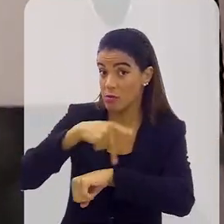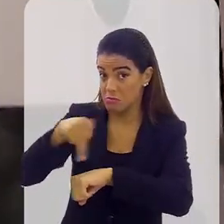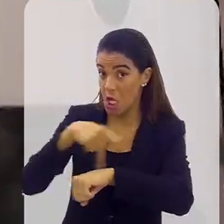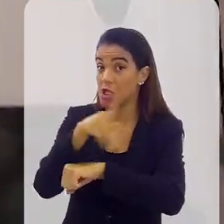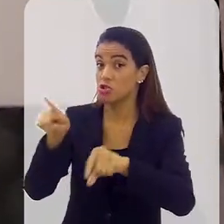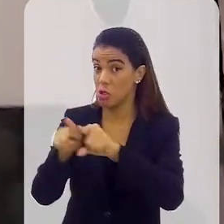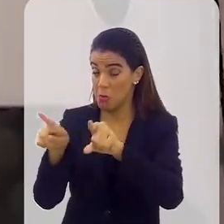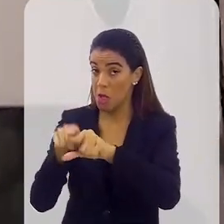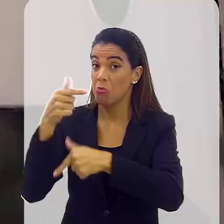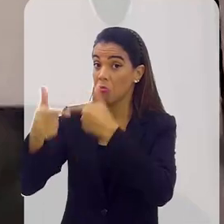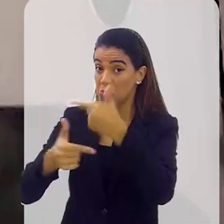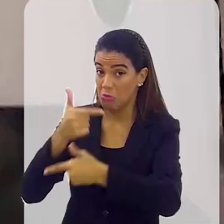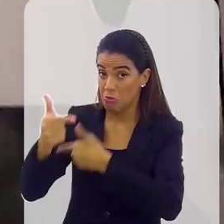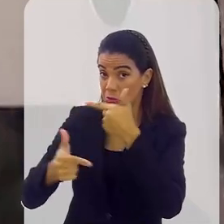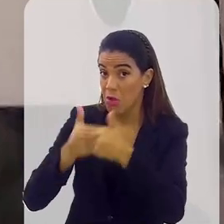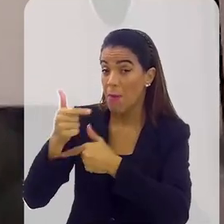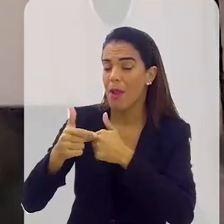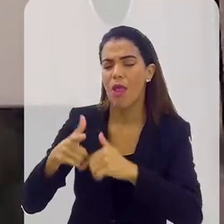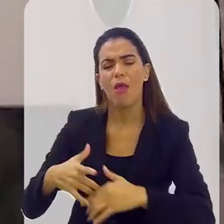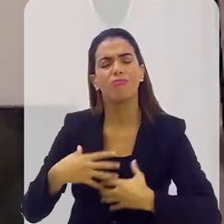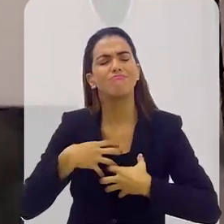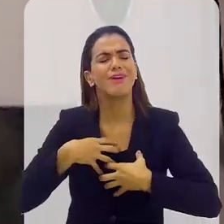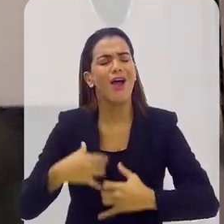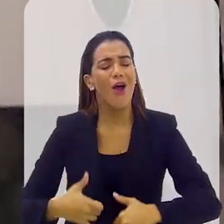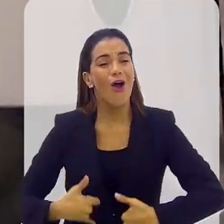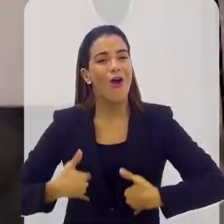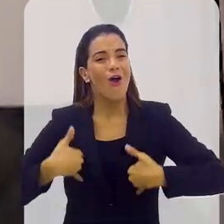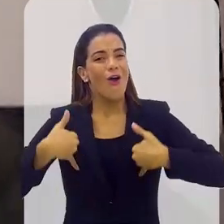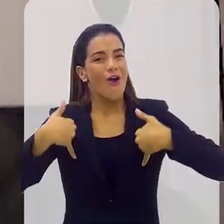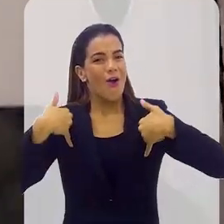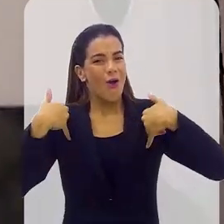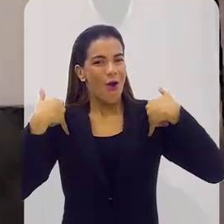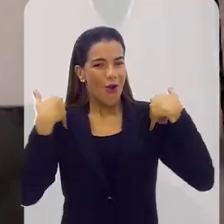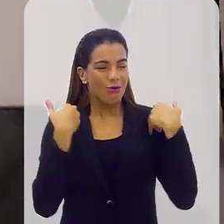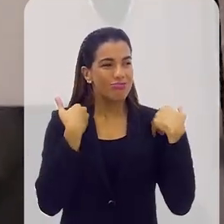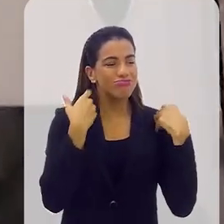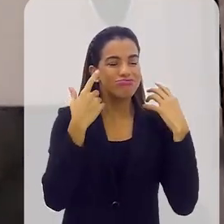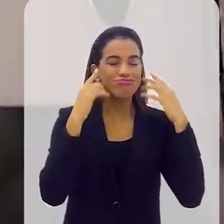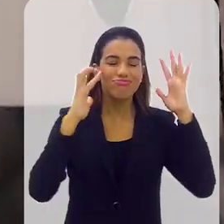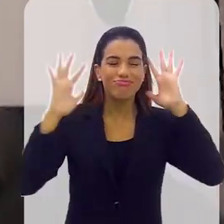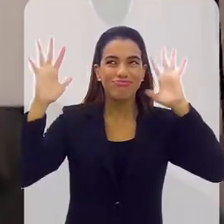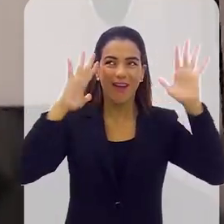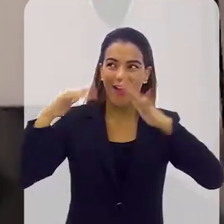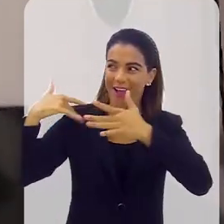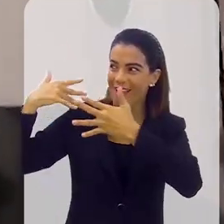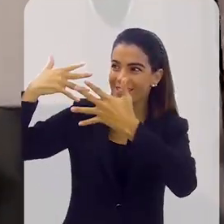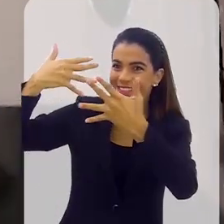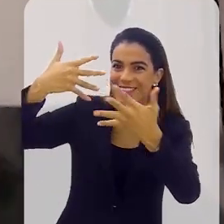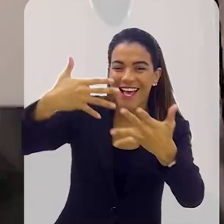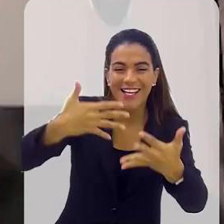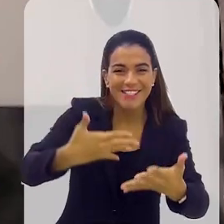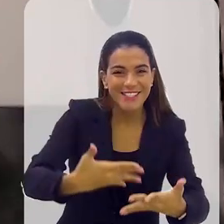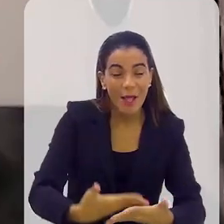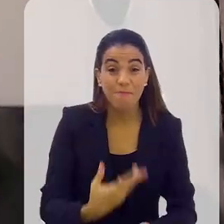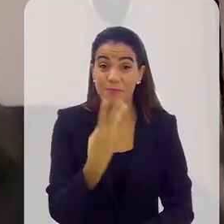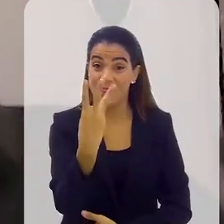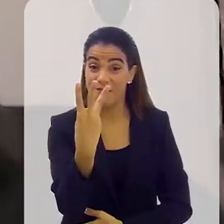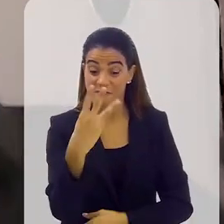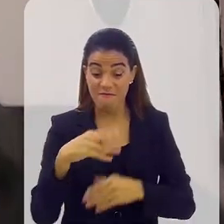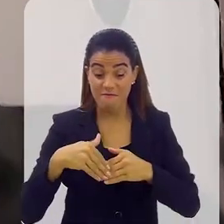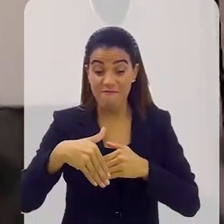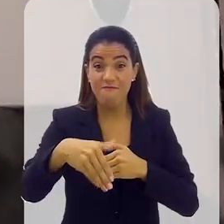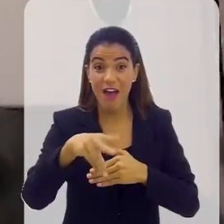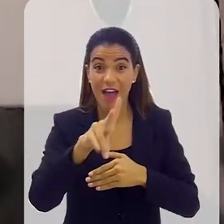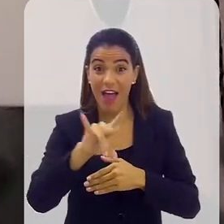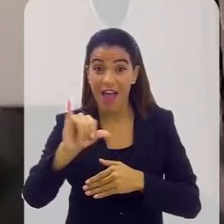também do país. Então, o que me dá muito orgulho é de ter essa trajetória de 38 anos, já indo para os 40, para os 39